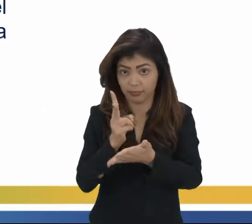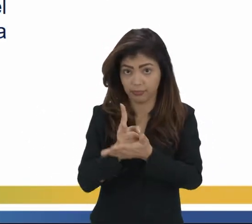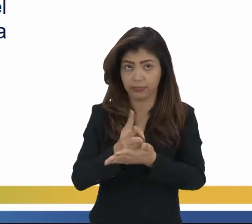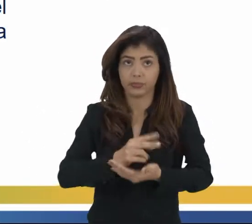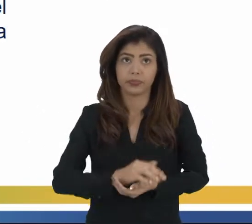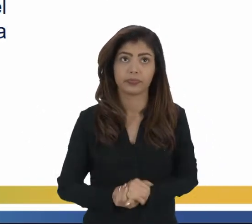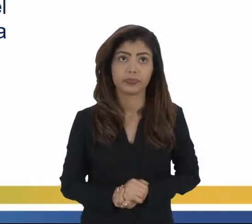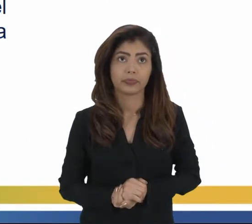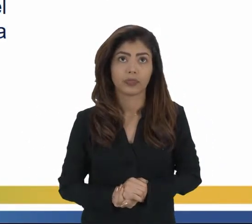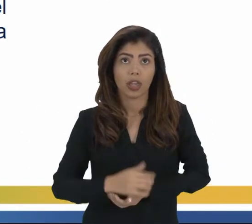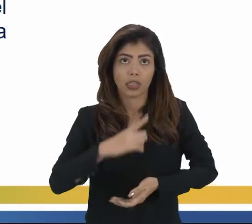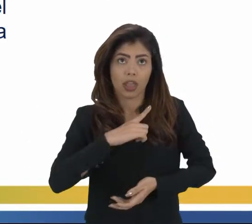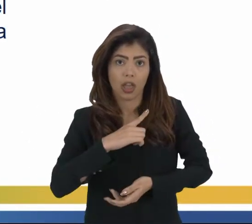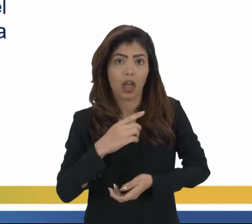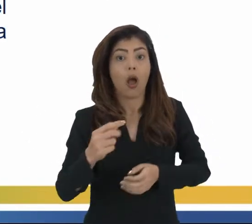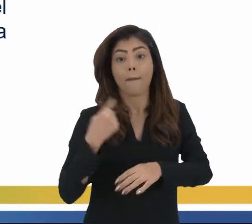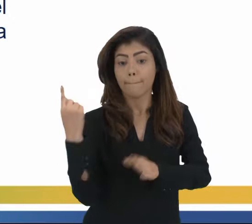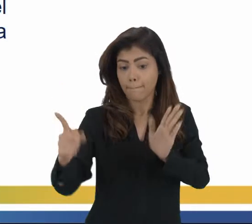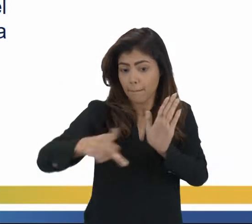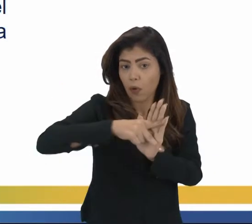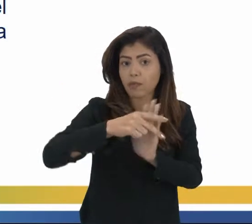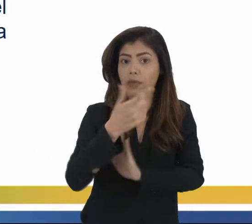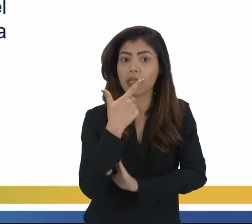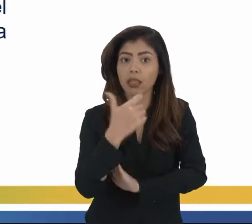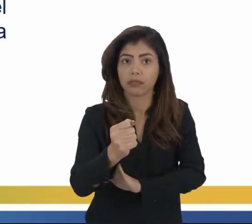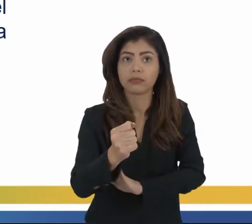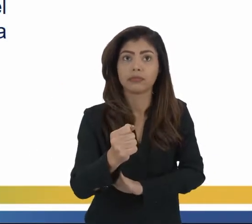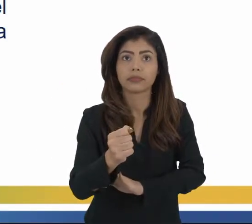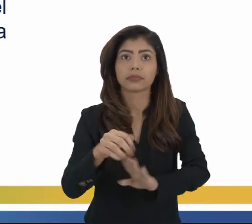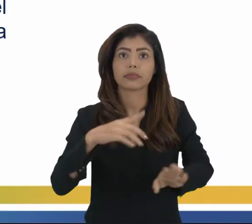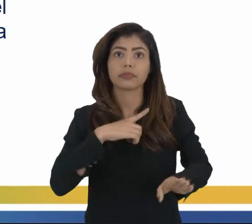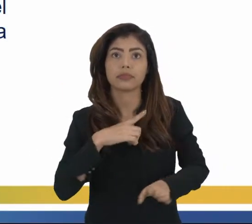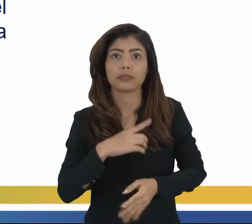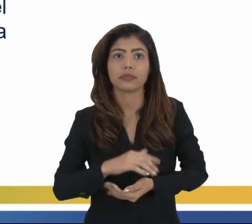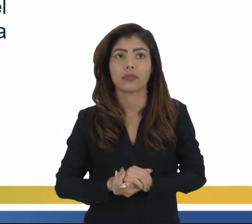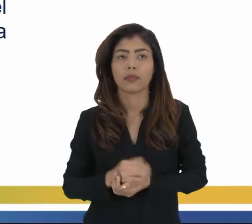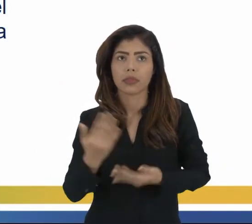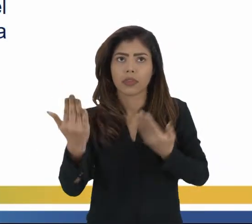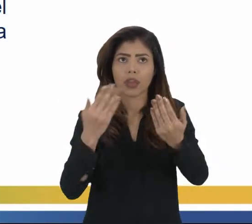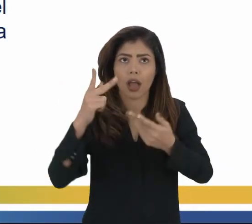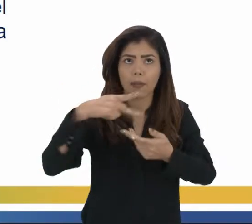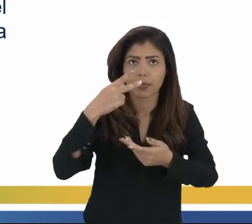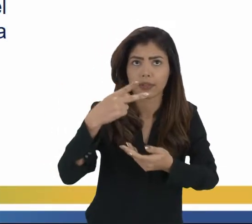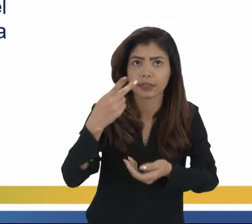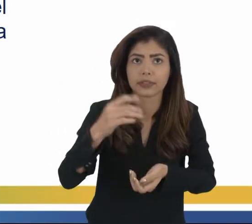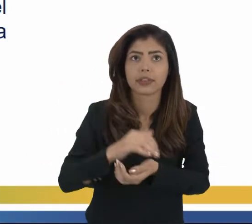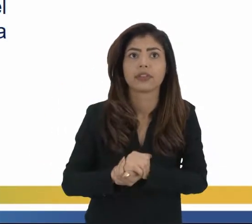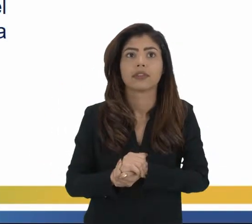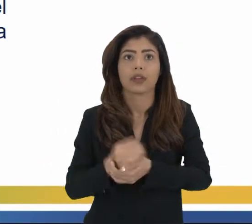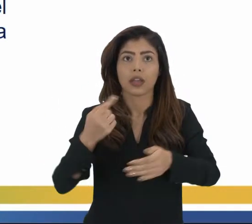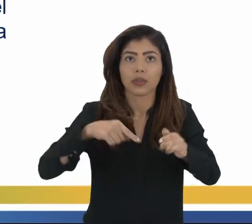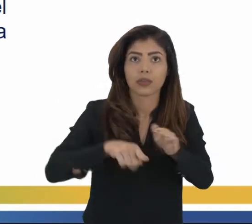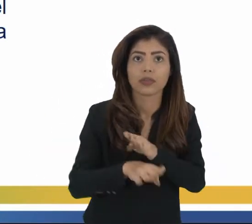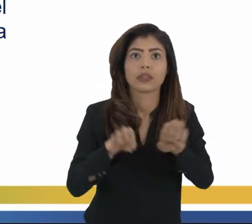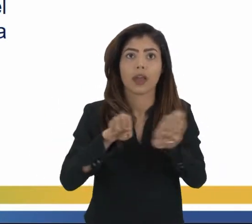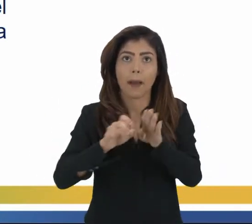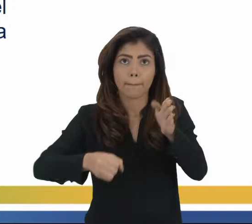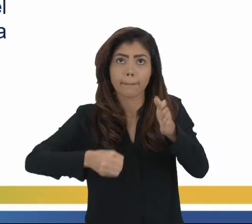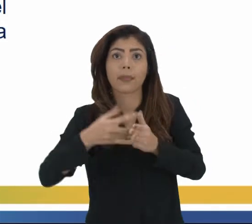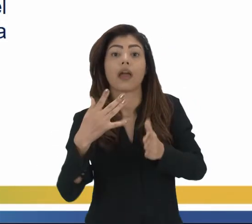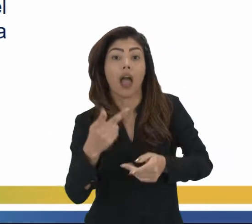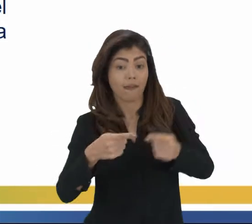significado en el dominio de una lengua. Es decir, distintos hablantes o incluso el